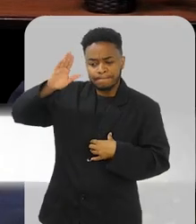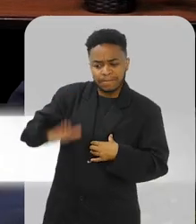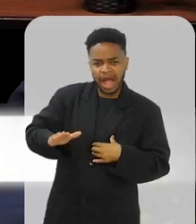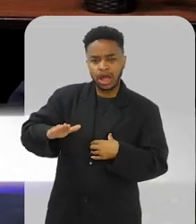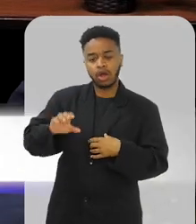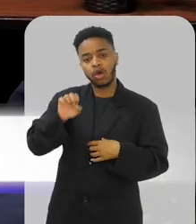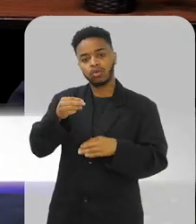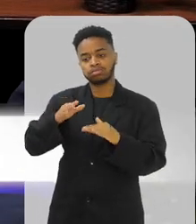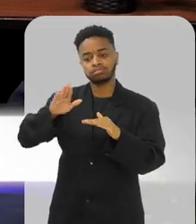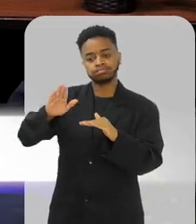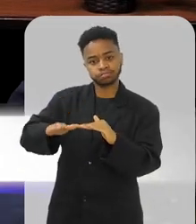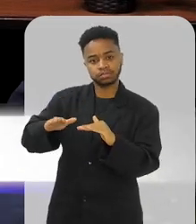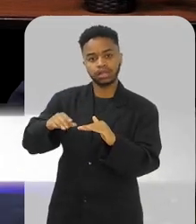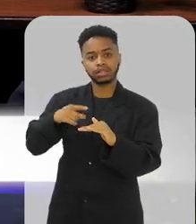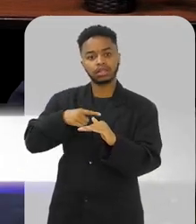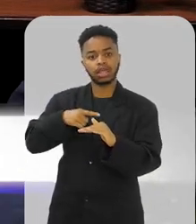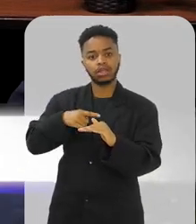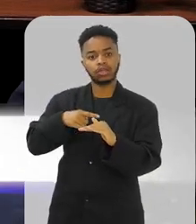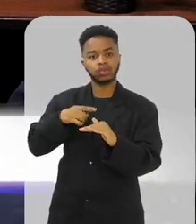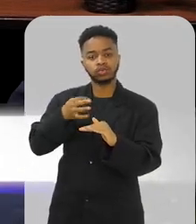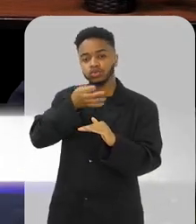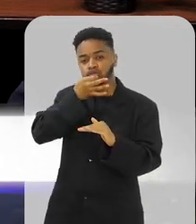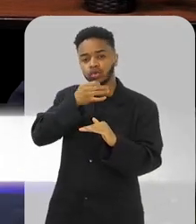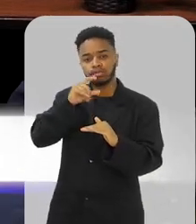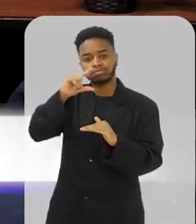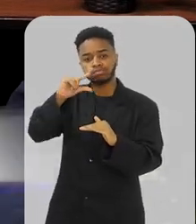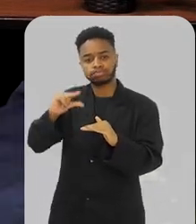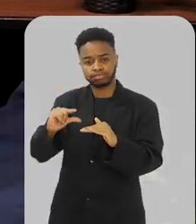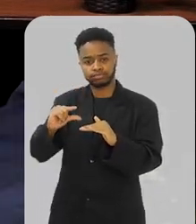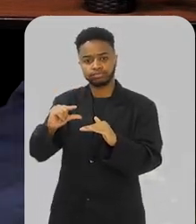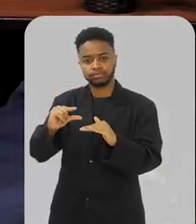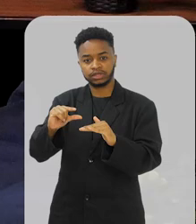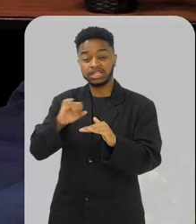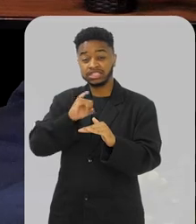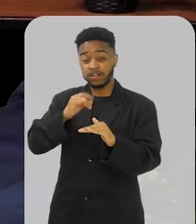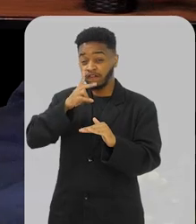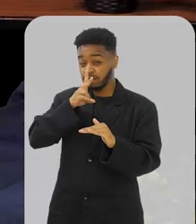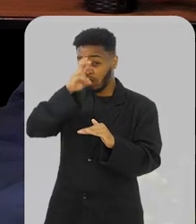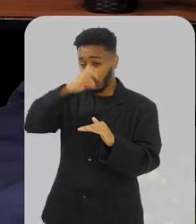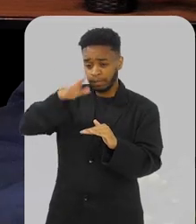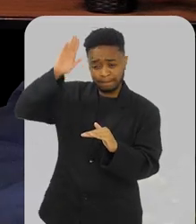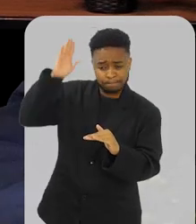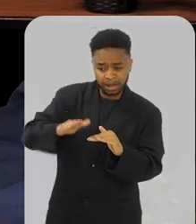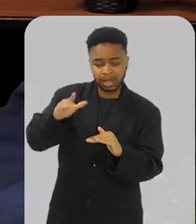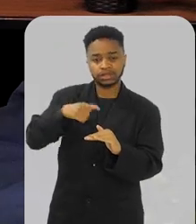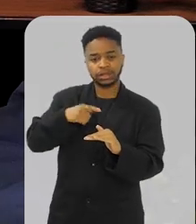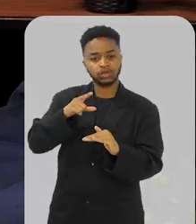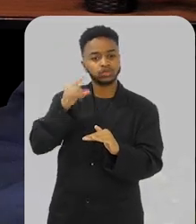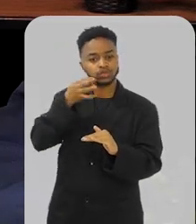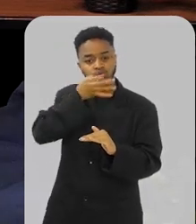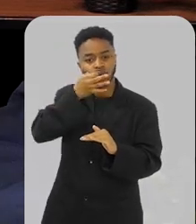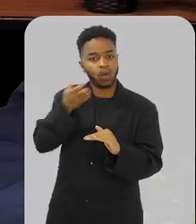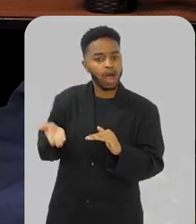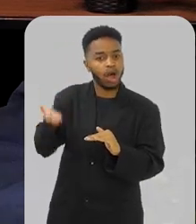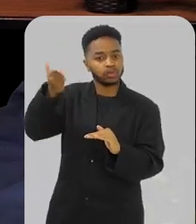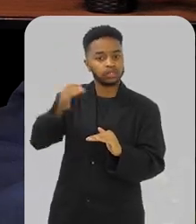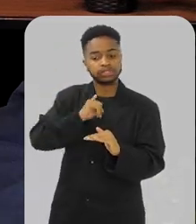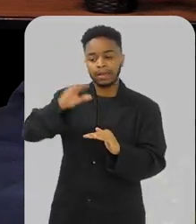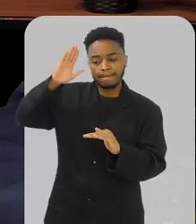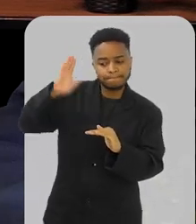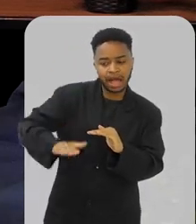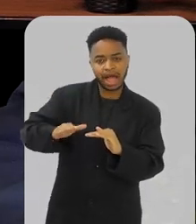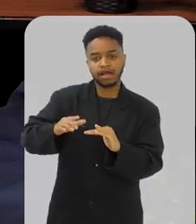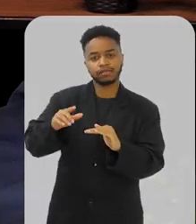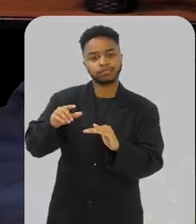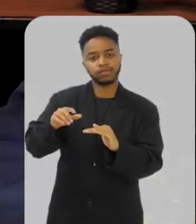na mão, o volume alteia. Se você bater mais leve, você